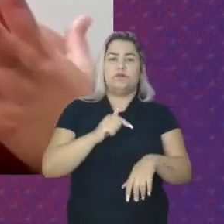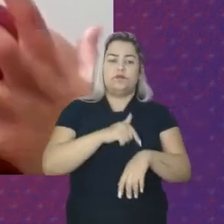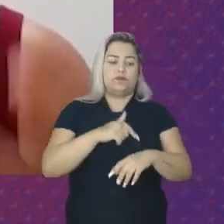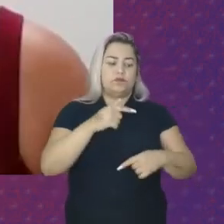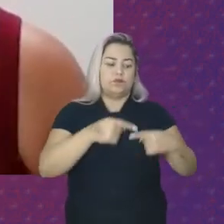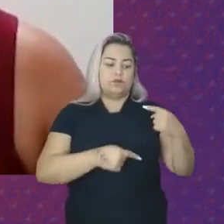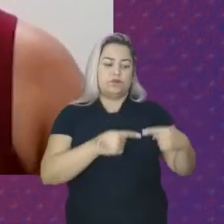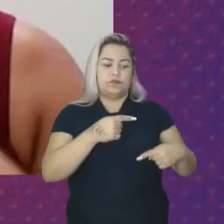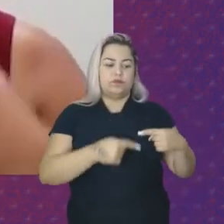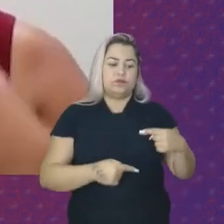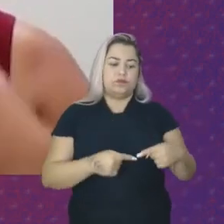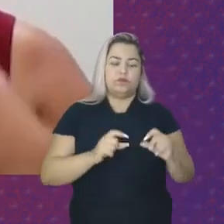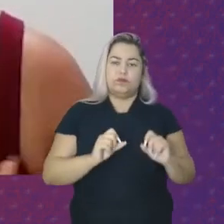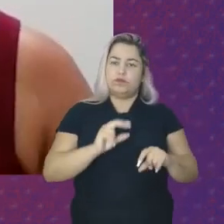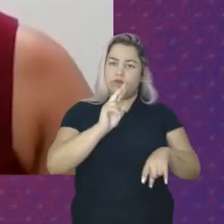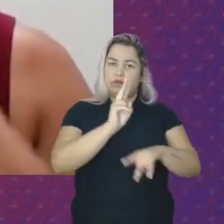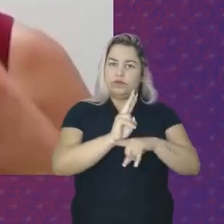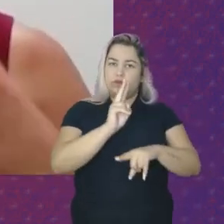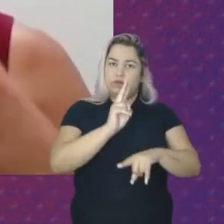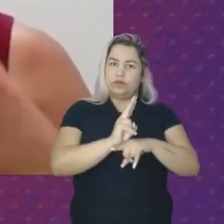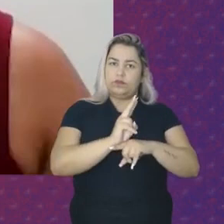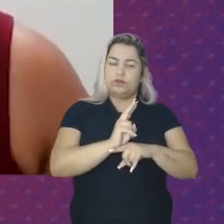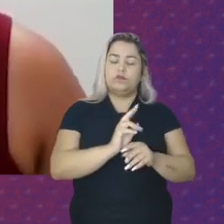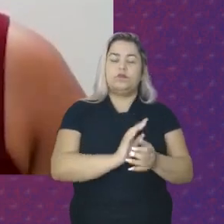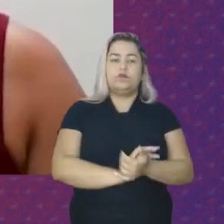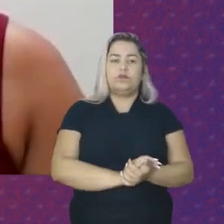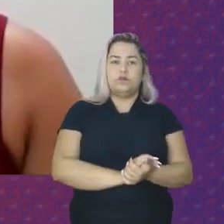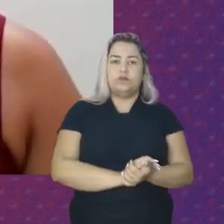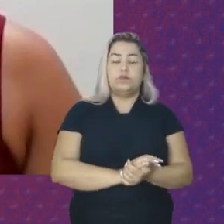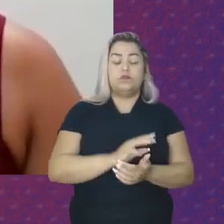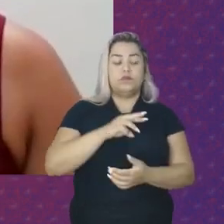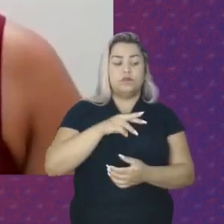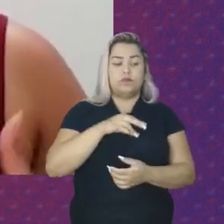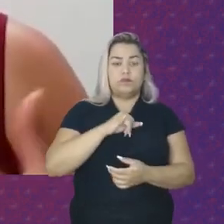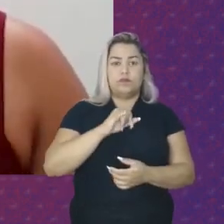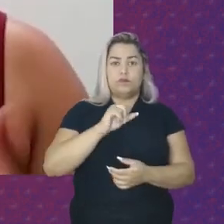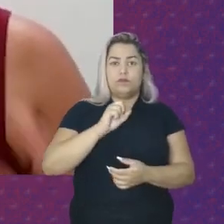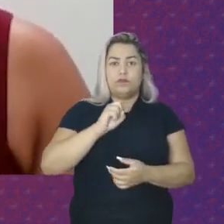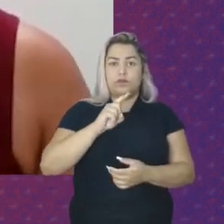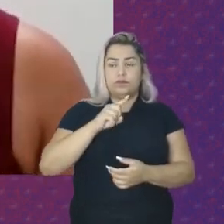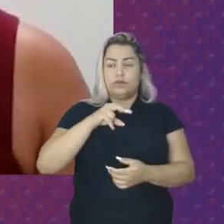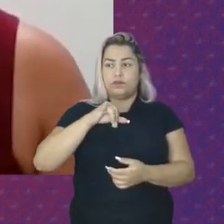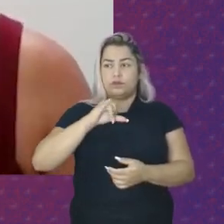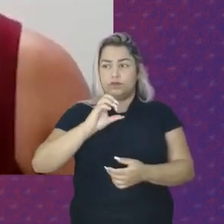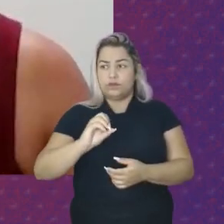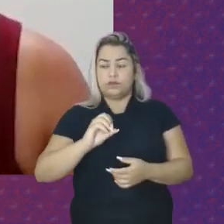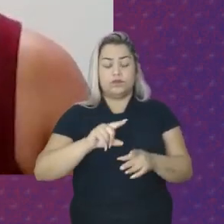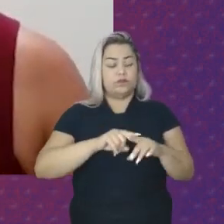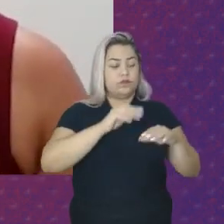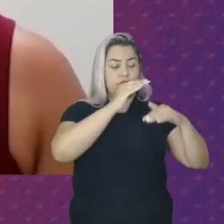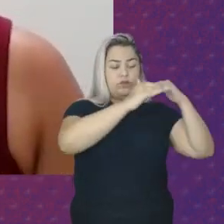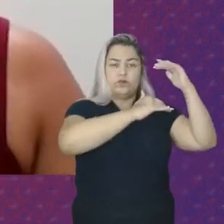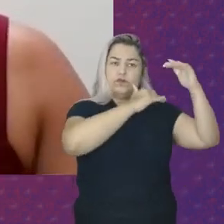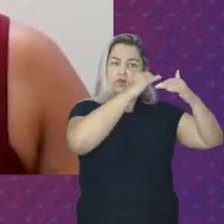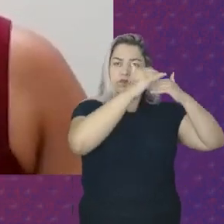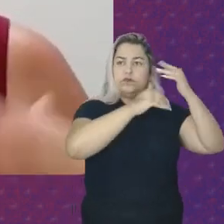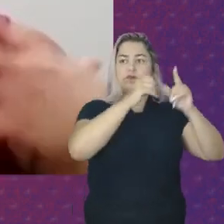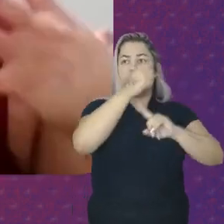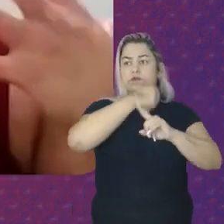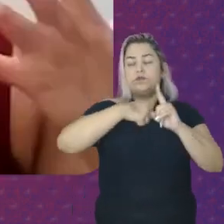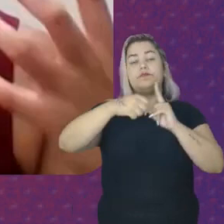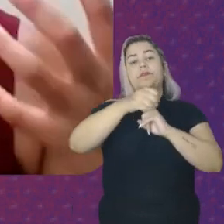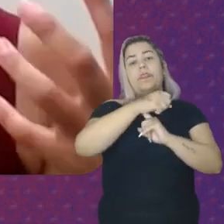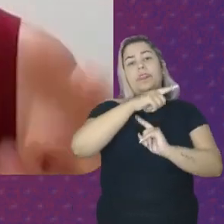discurso conservador, ultraconservador, misógino, que vem crescendo na sociedade como um todo e que